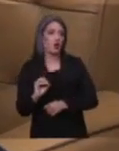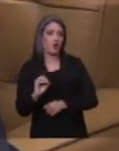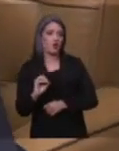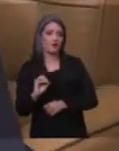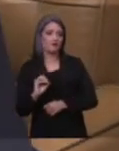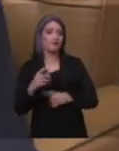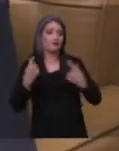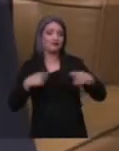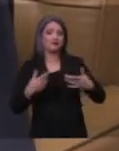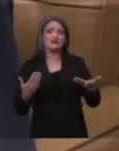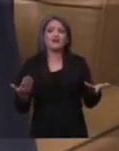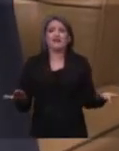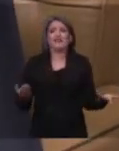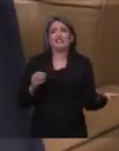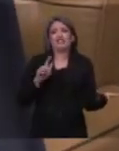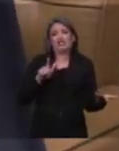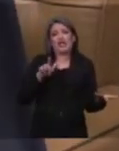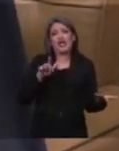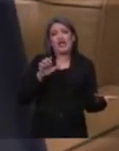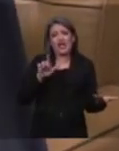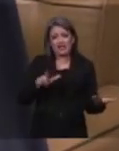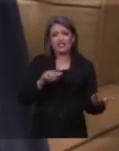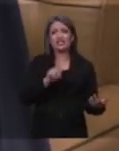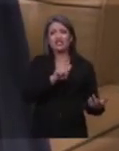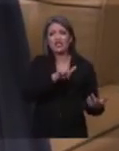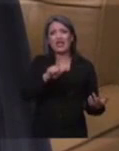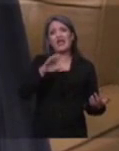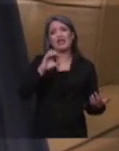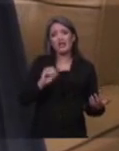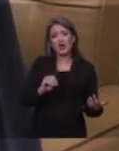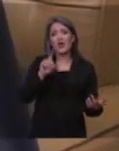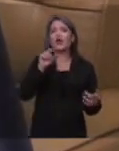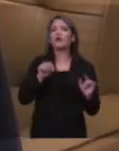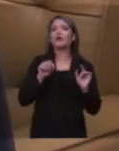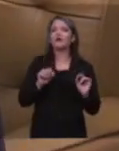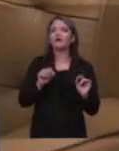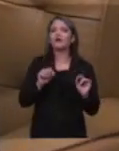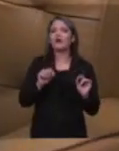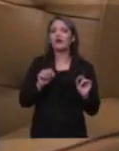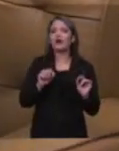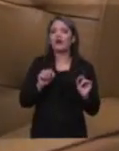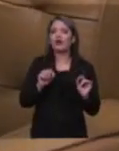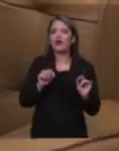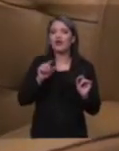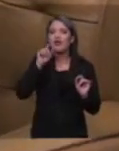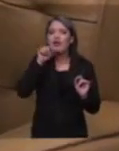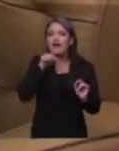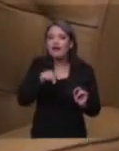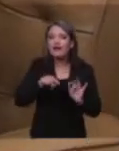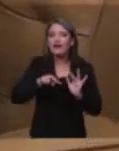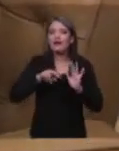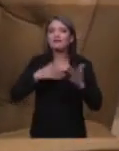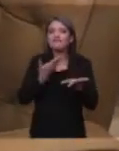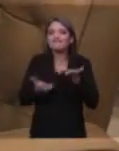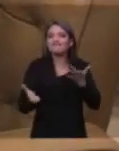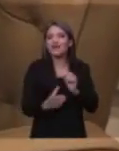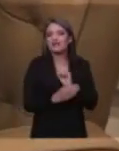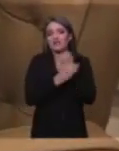de GLO. GLO era exatamente a senha para a insegurança. É isso que a gente precisa